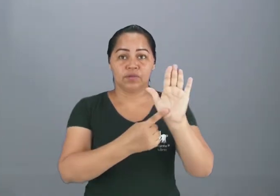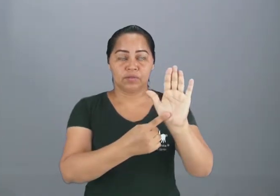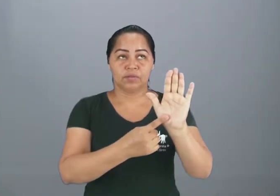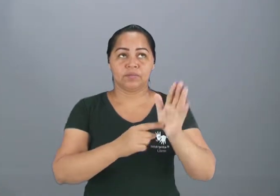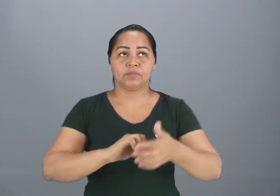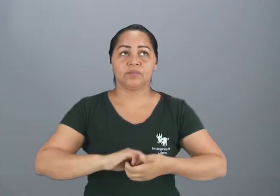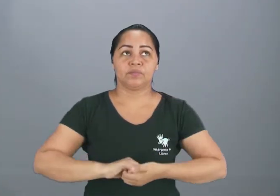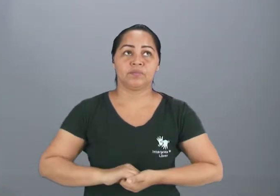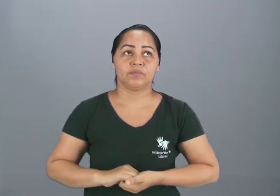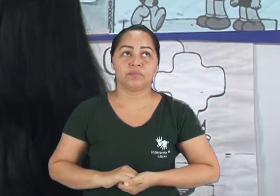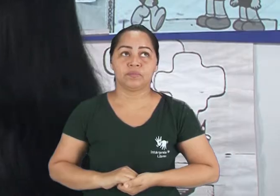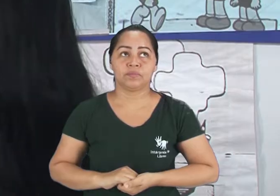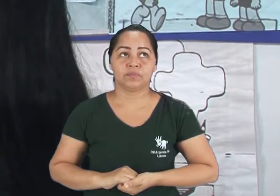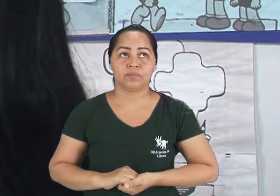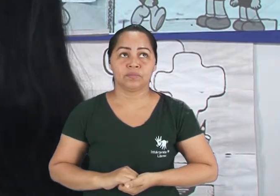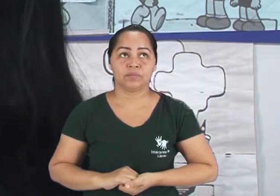ó.